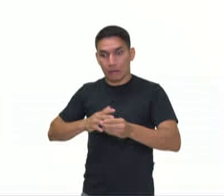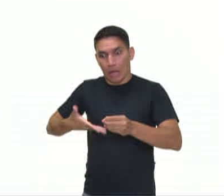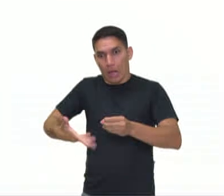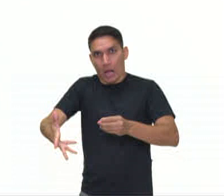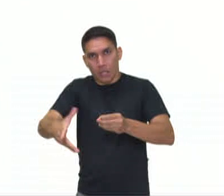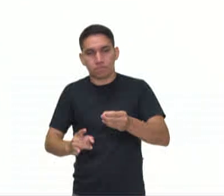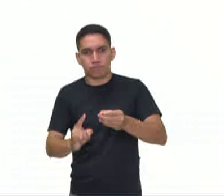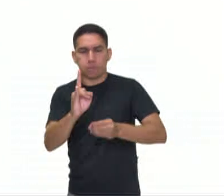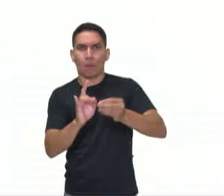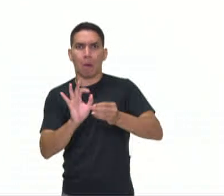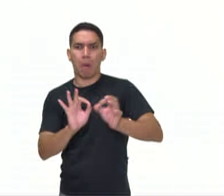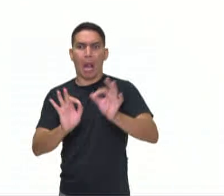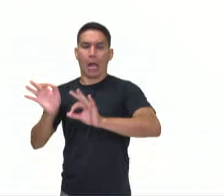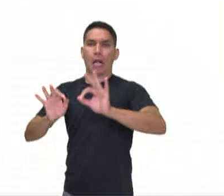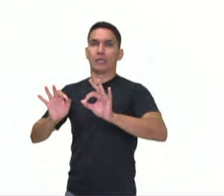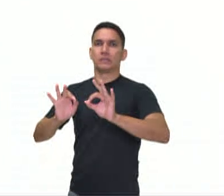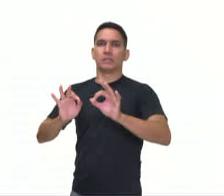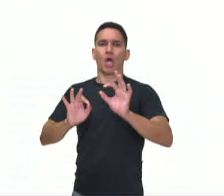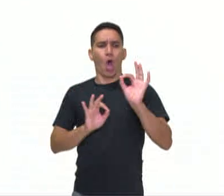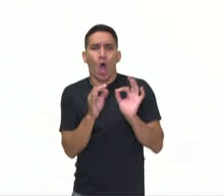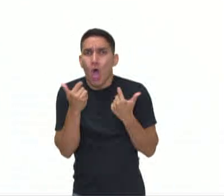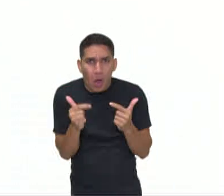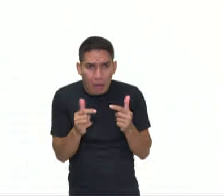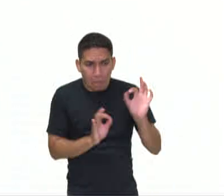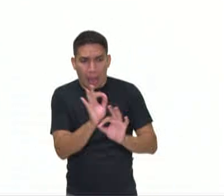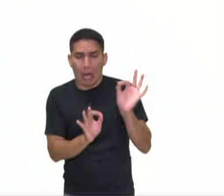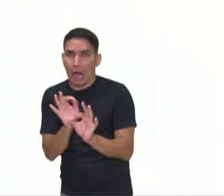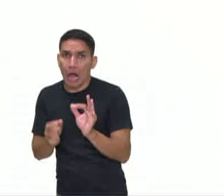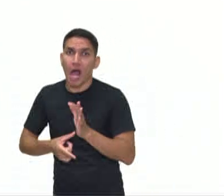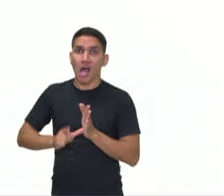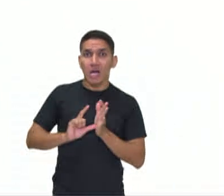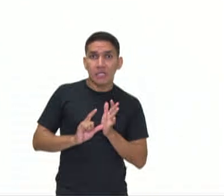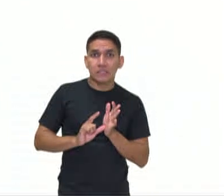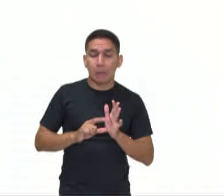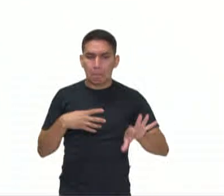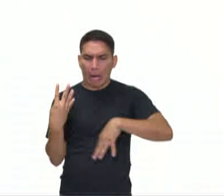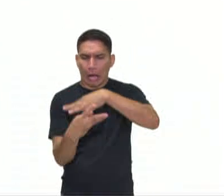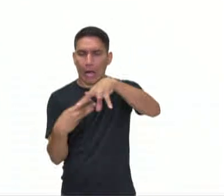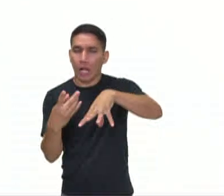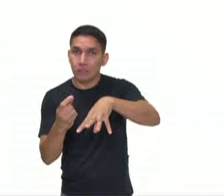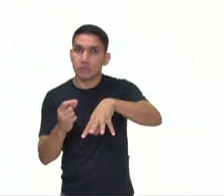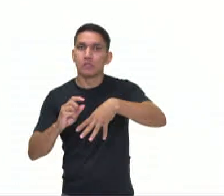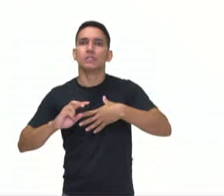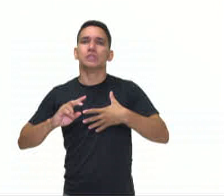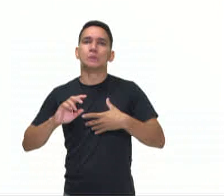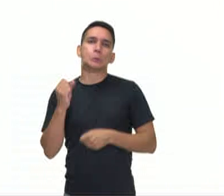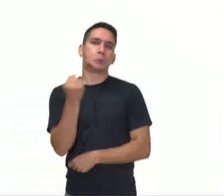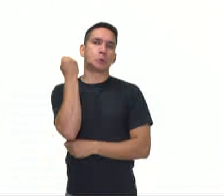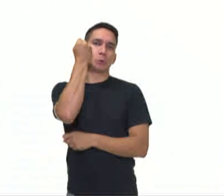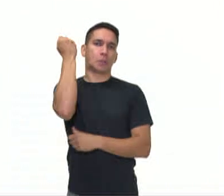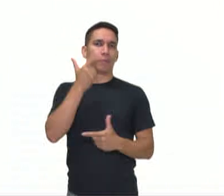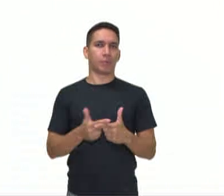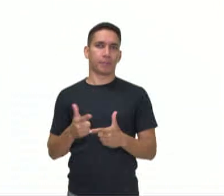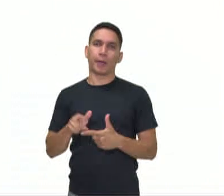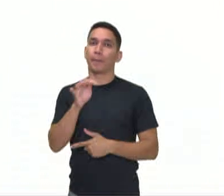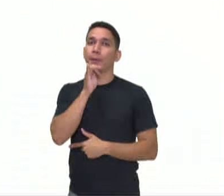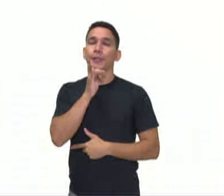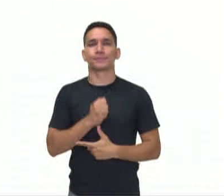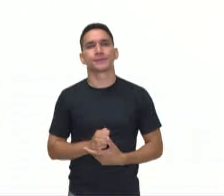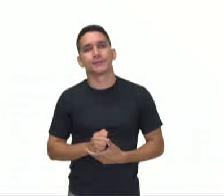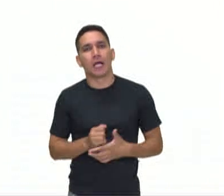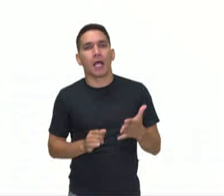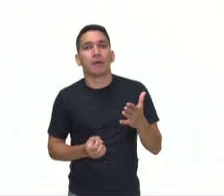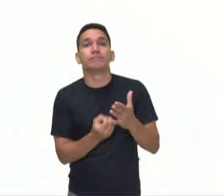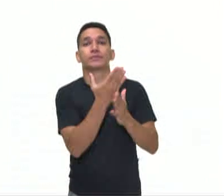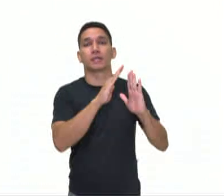e desordenada, sem qualquer tipo de planejamento, apresenta graves problemas, como o surgimento de favelas, a